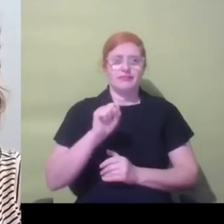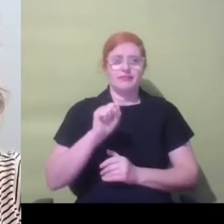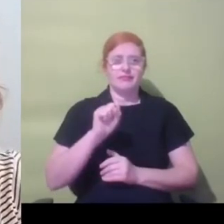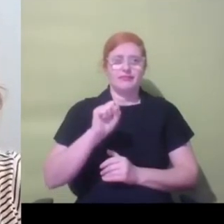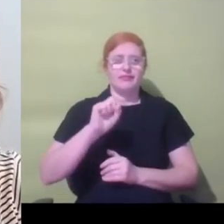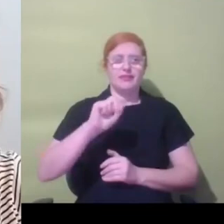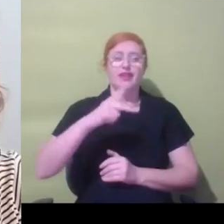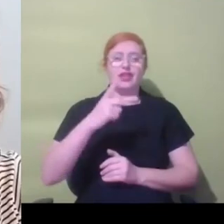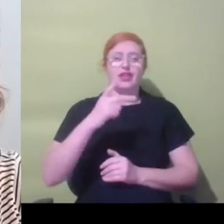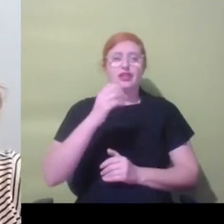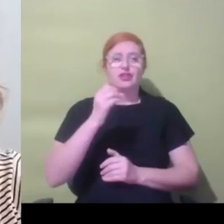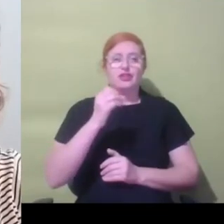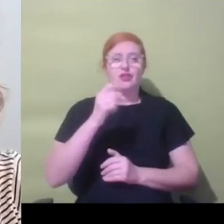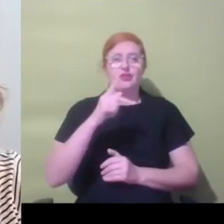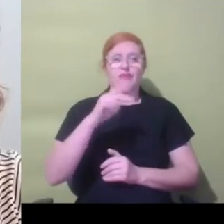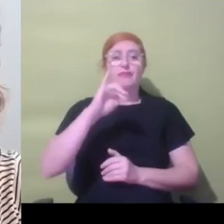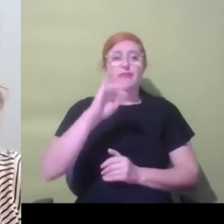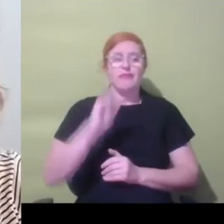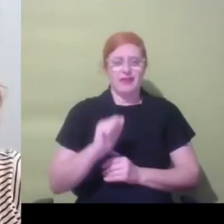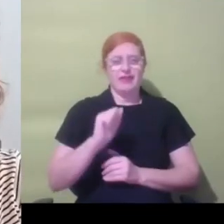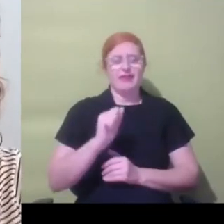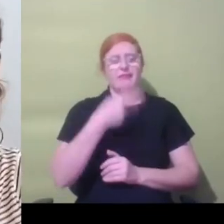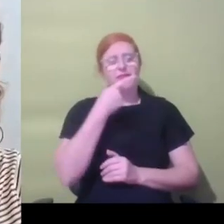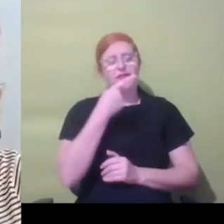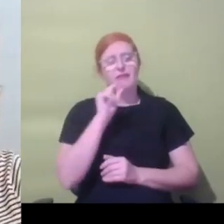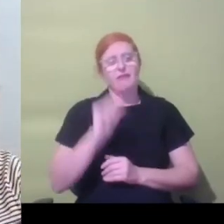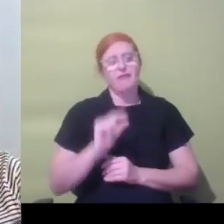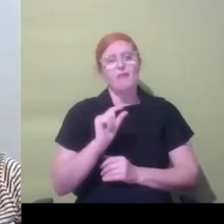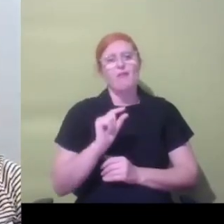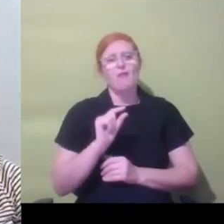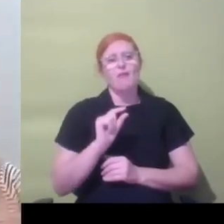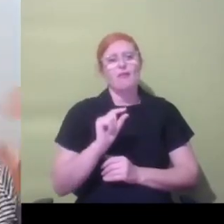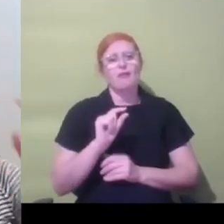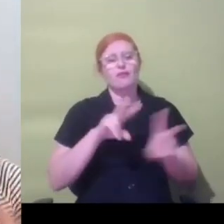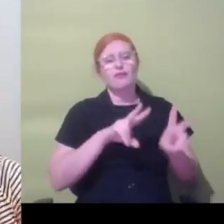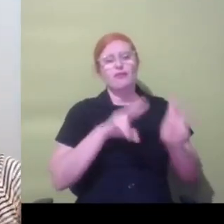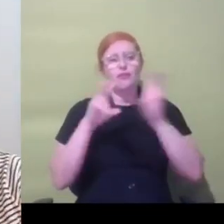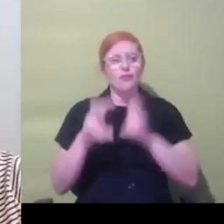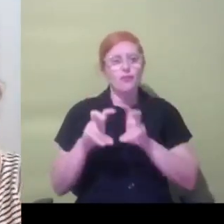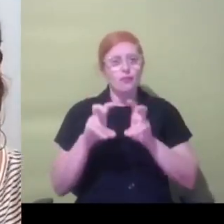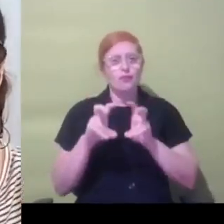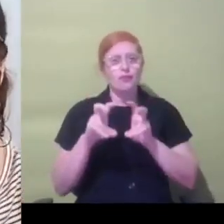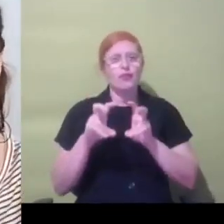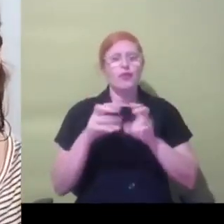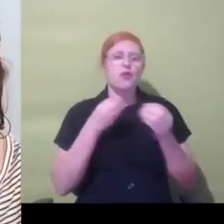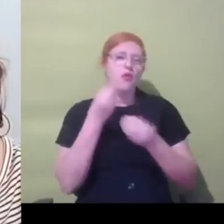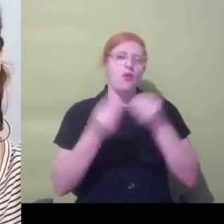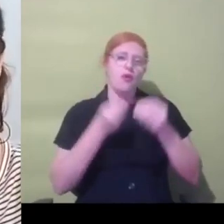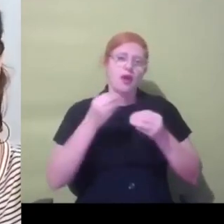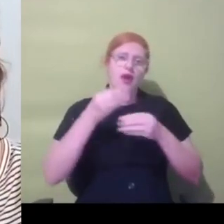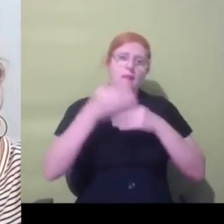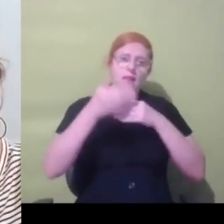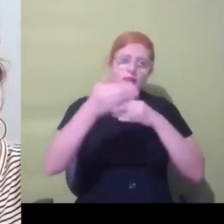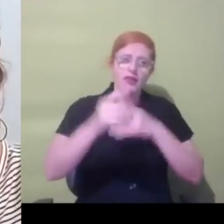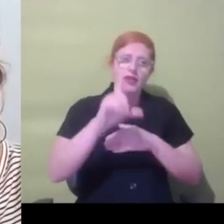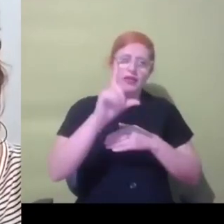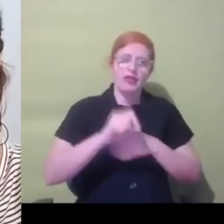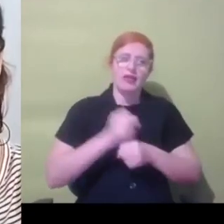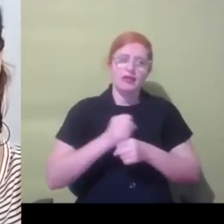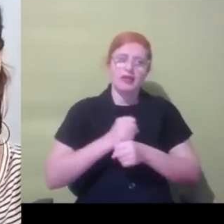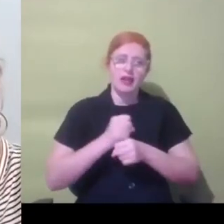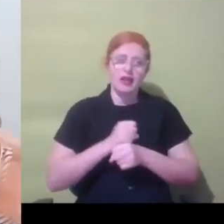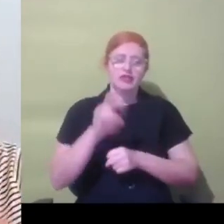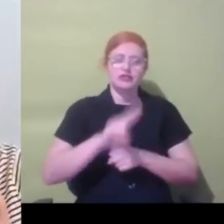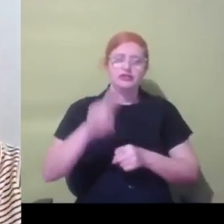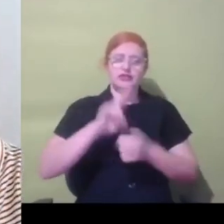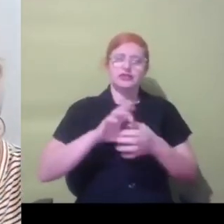Sofia para falar um pouquinho sobre o que tem sido esse processo dos 10 anos da Universidade Livre Feminista,